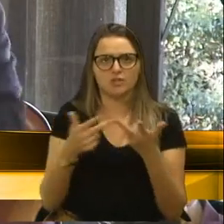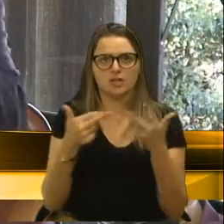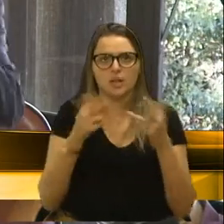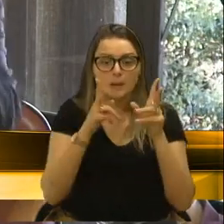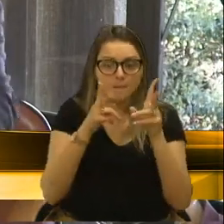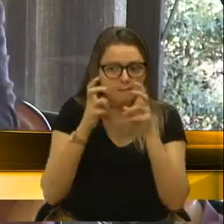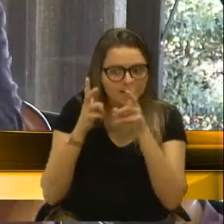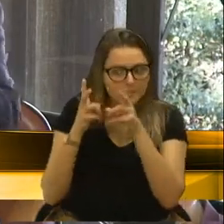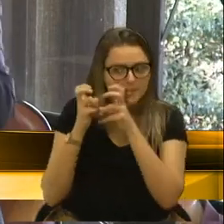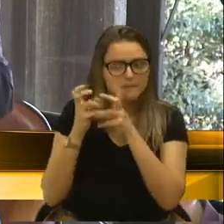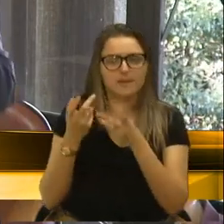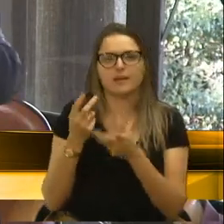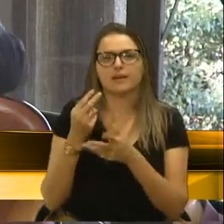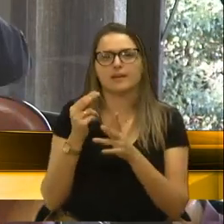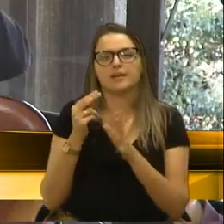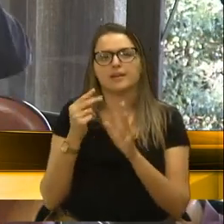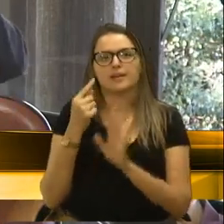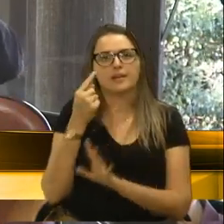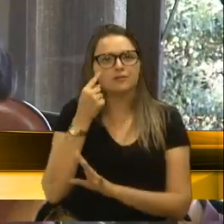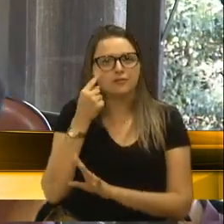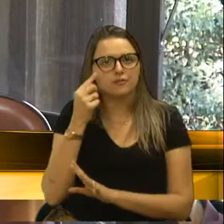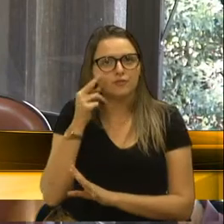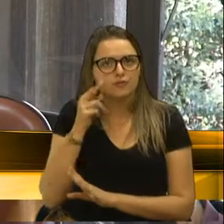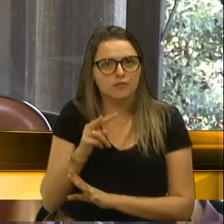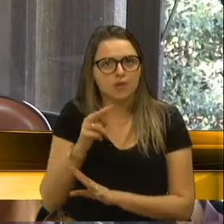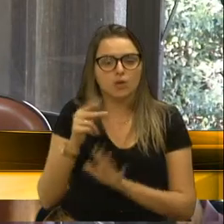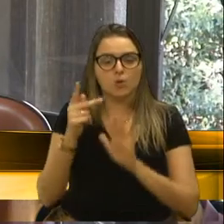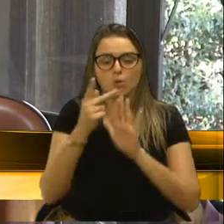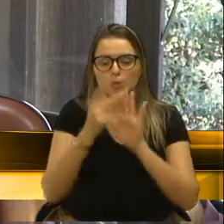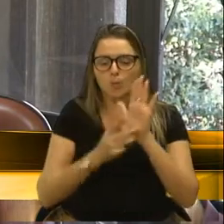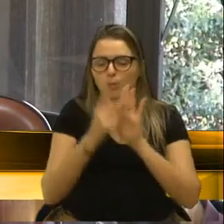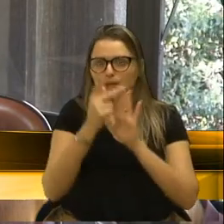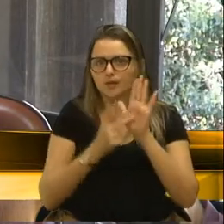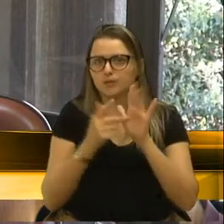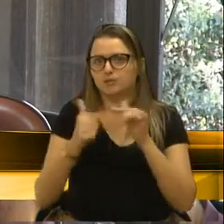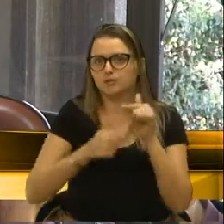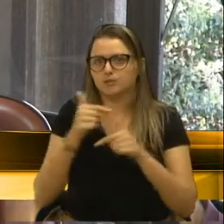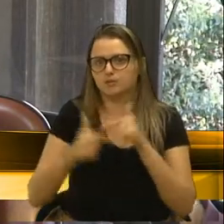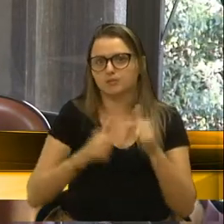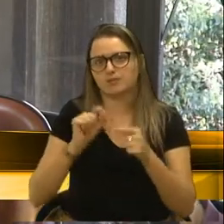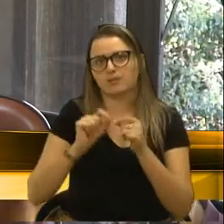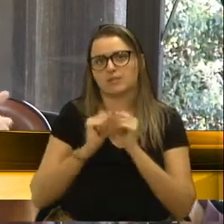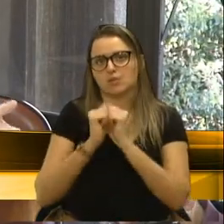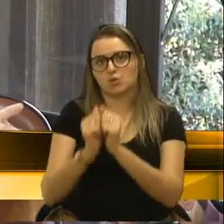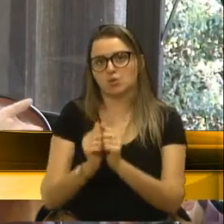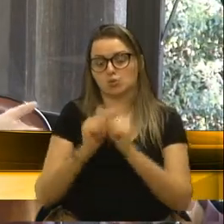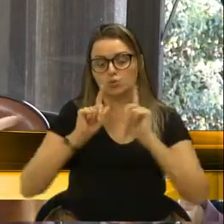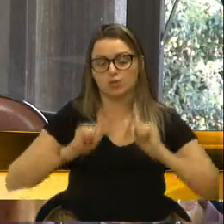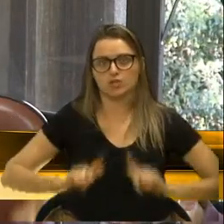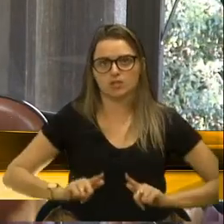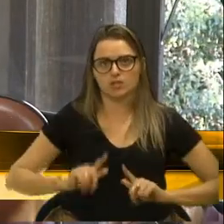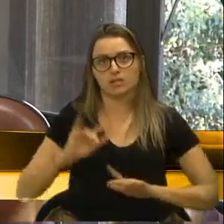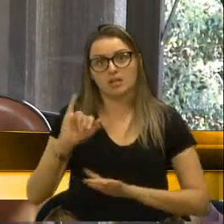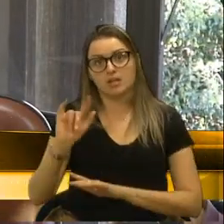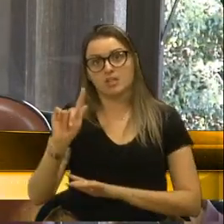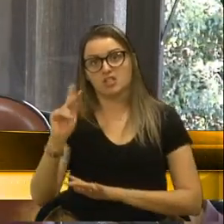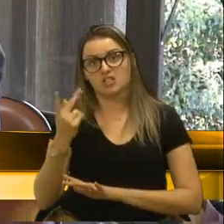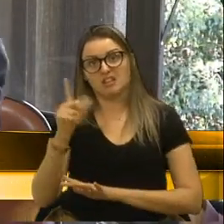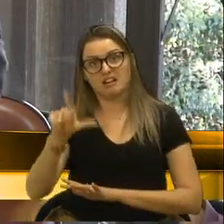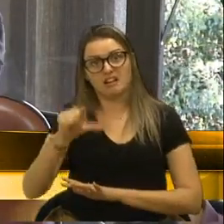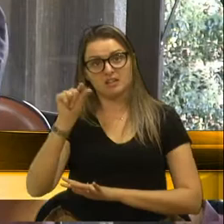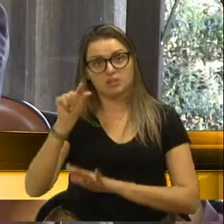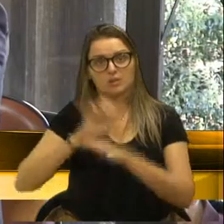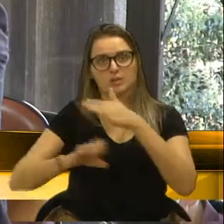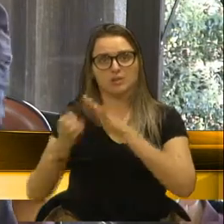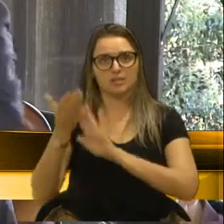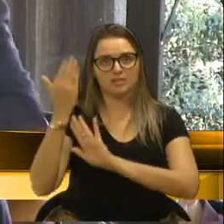perceber e verificar o cumprimento do plano de trabalho que vai ser realizado junto à gestão. A opção pelo IGH no passado, ok,